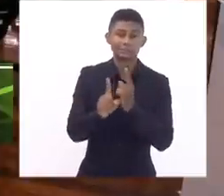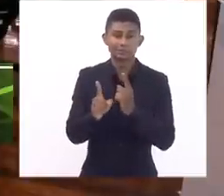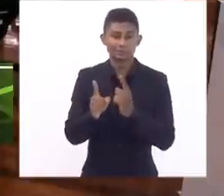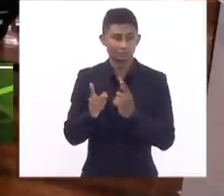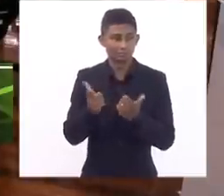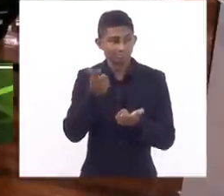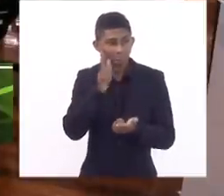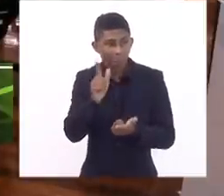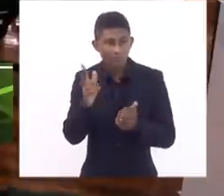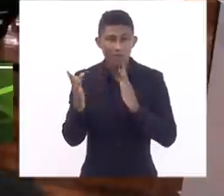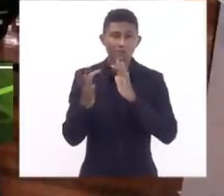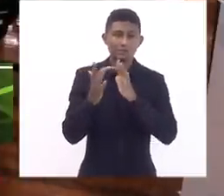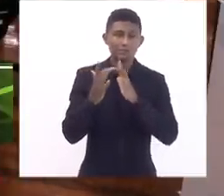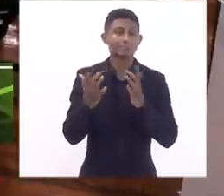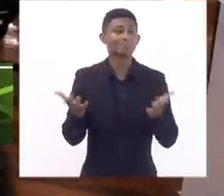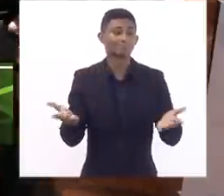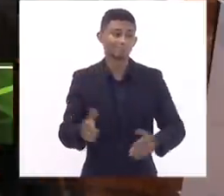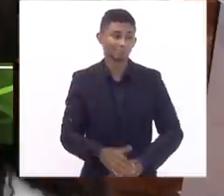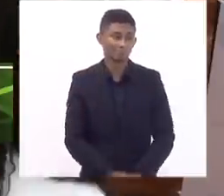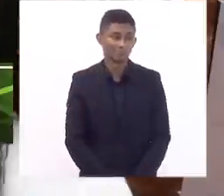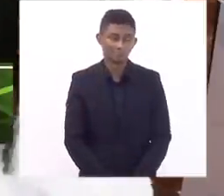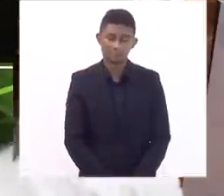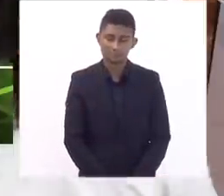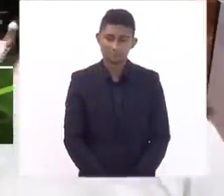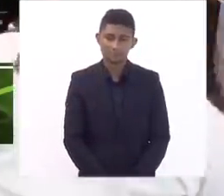ele, por favor.